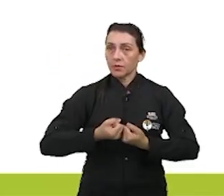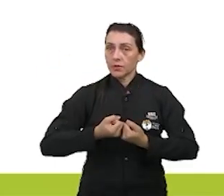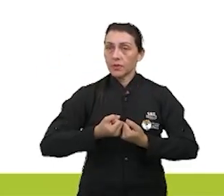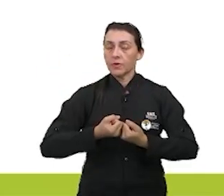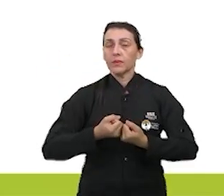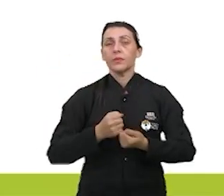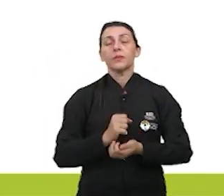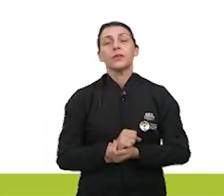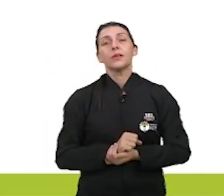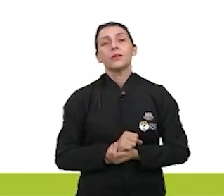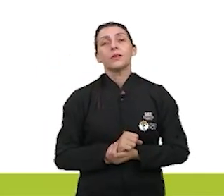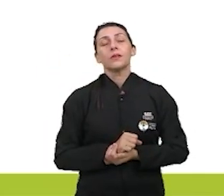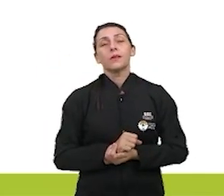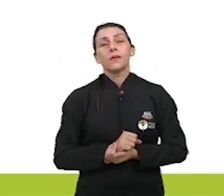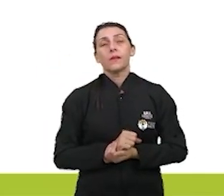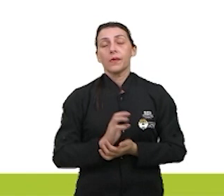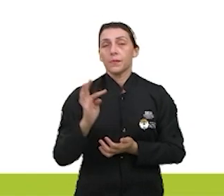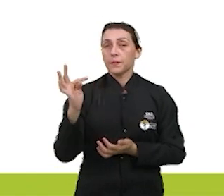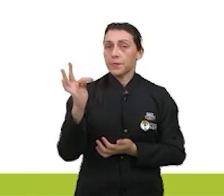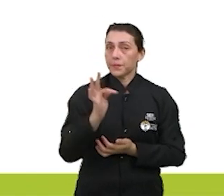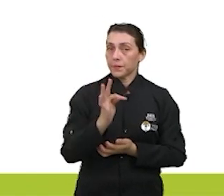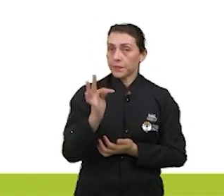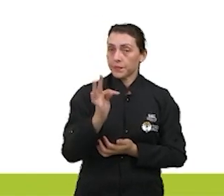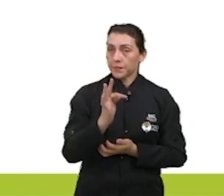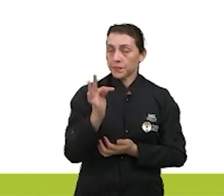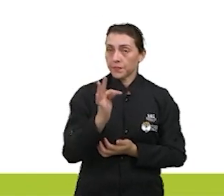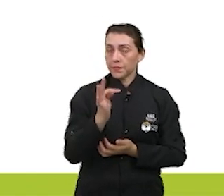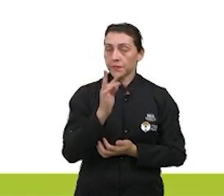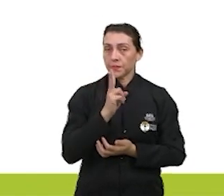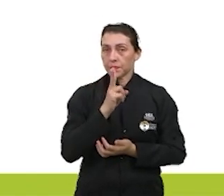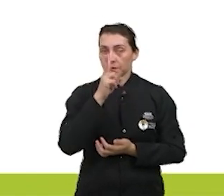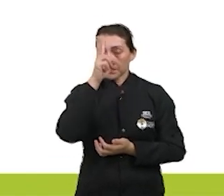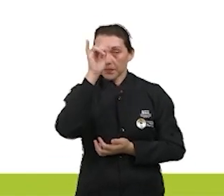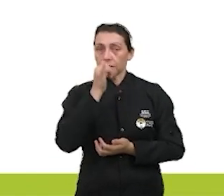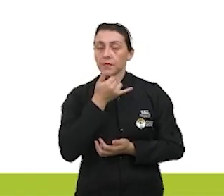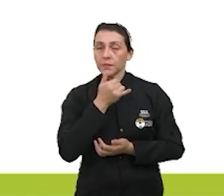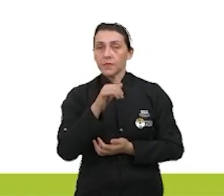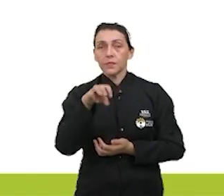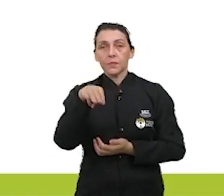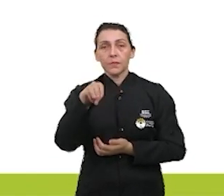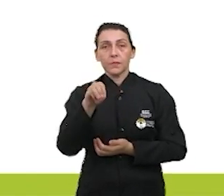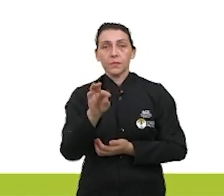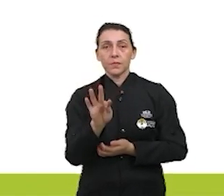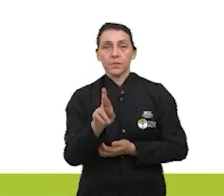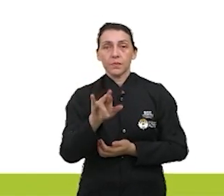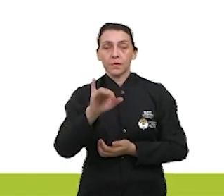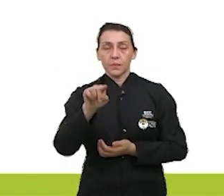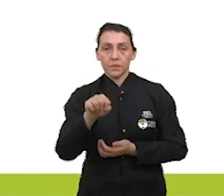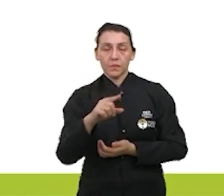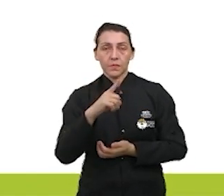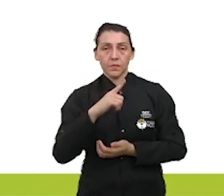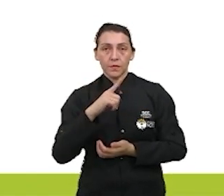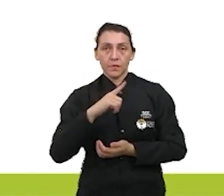né, essa tensão aí da força eletromotriz. Então, eu vou ter o